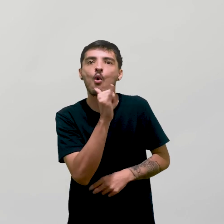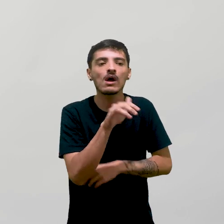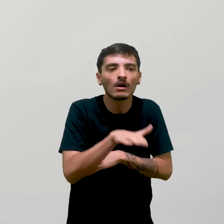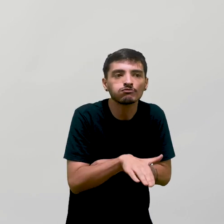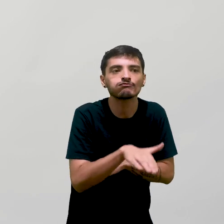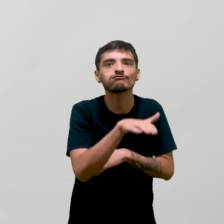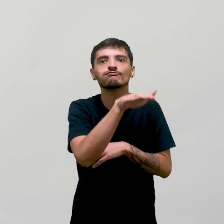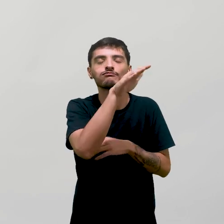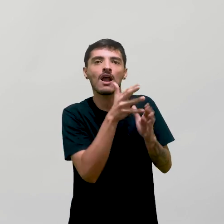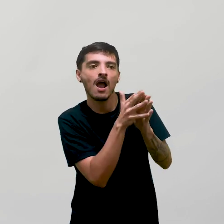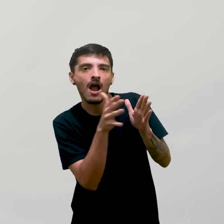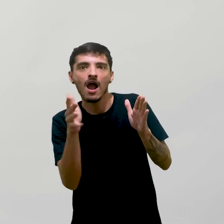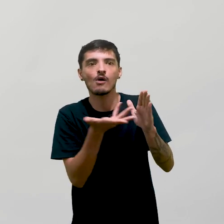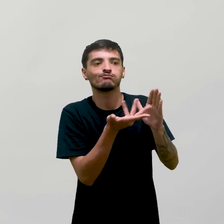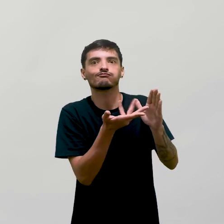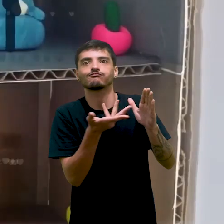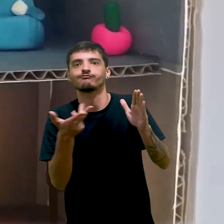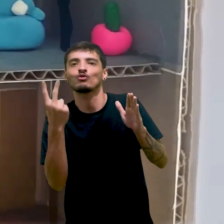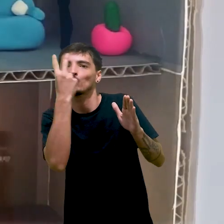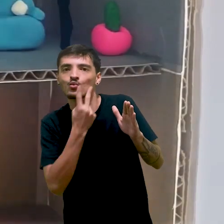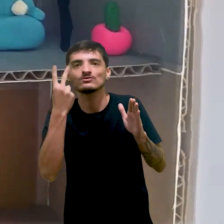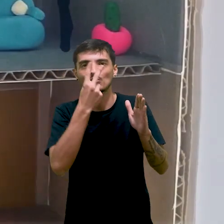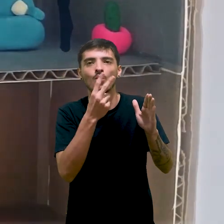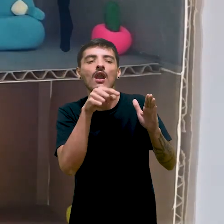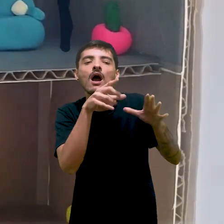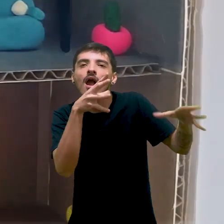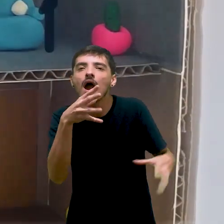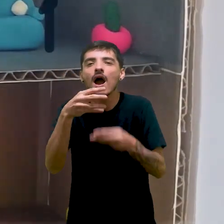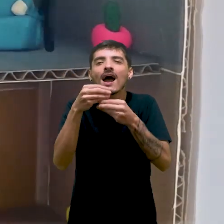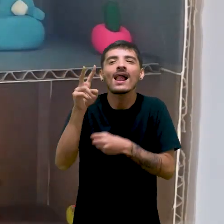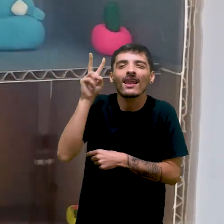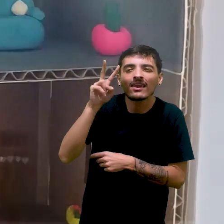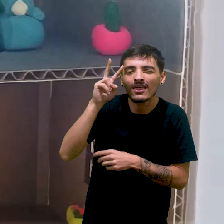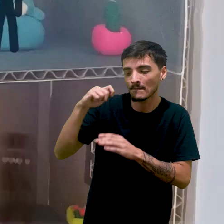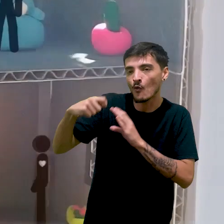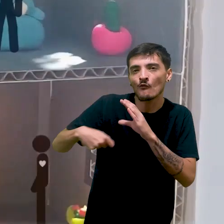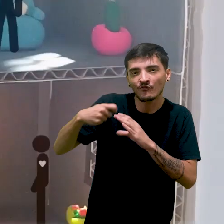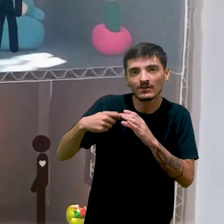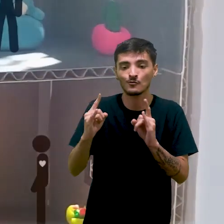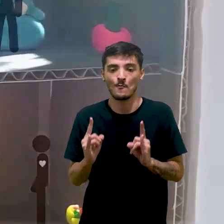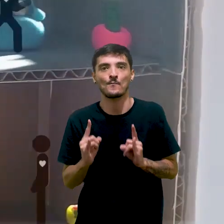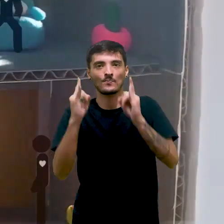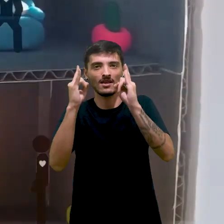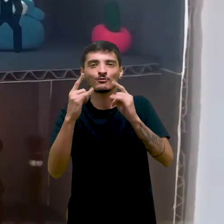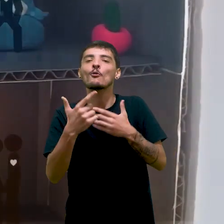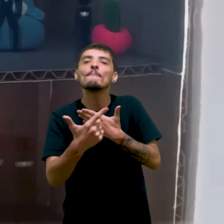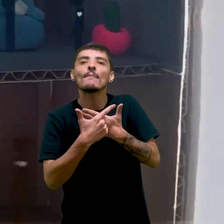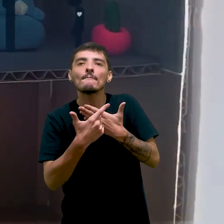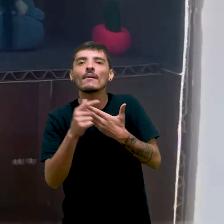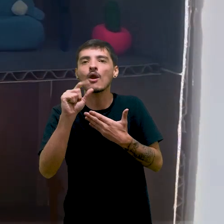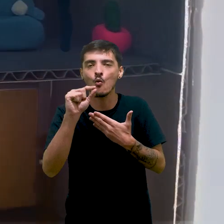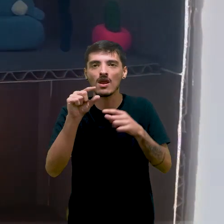personagem da sua infância até a velhice, por exemplo? Para retomar um exemplo que acabamos de ver, como mostrar em 1 minuto a passagem de